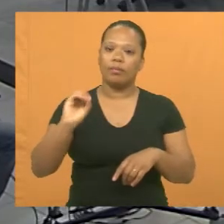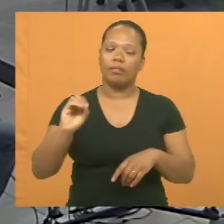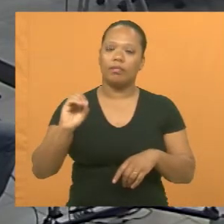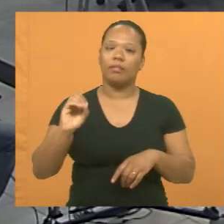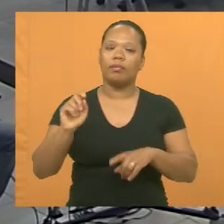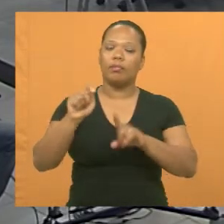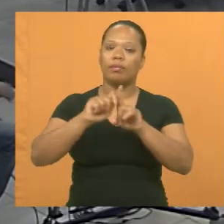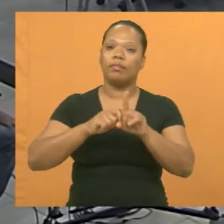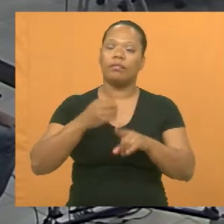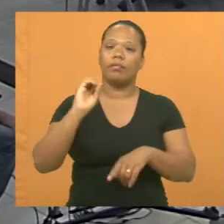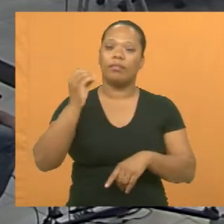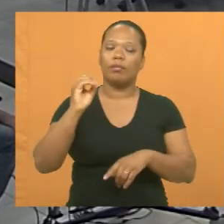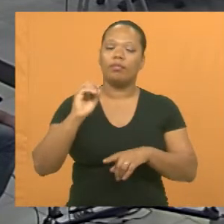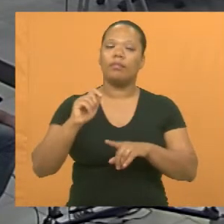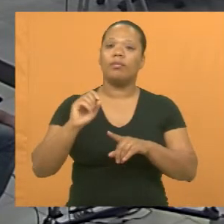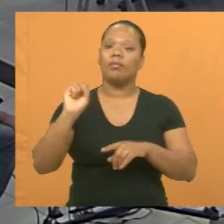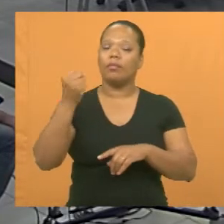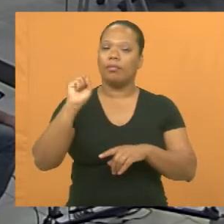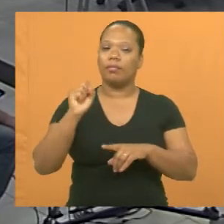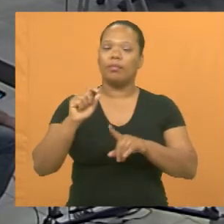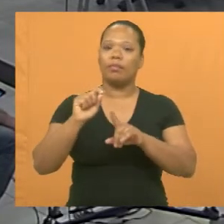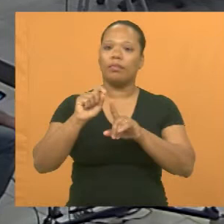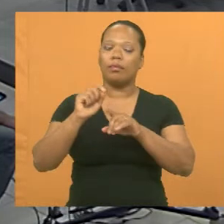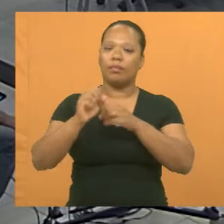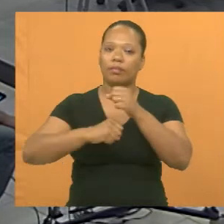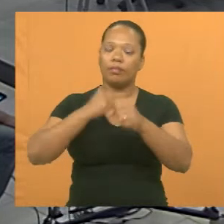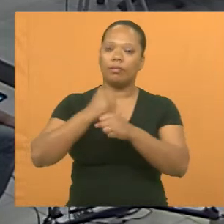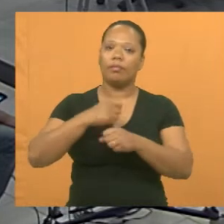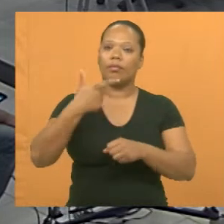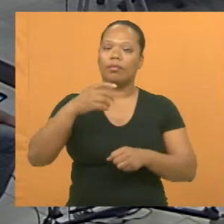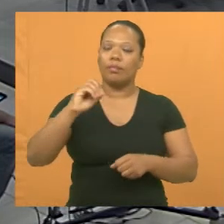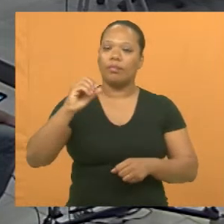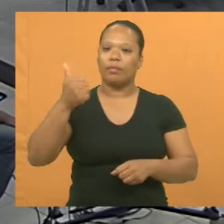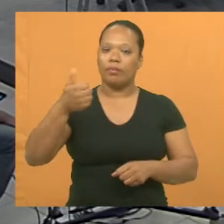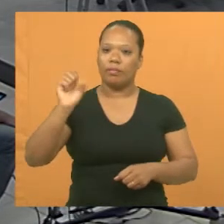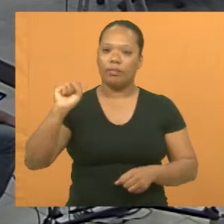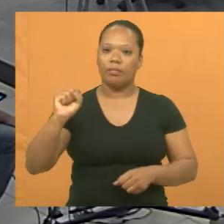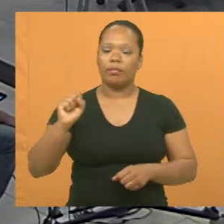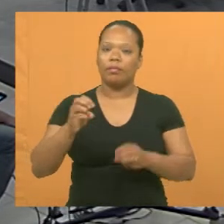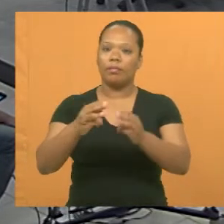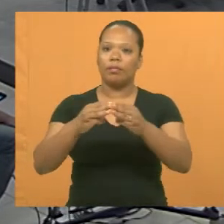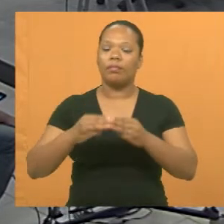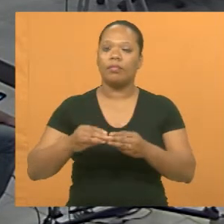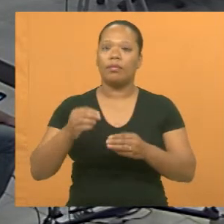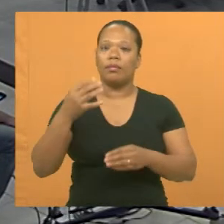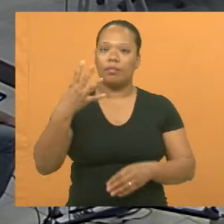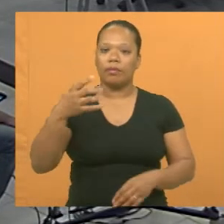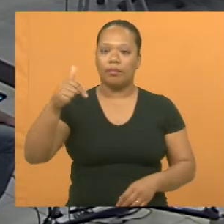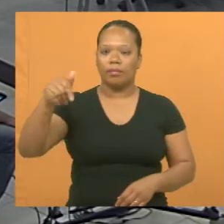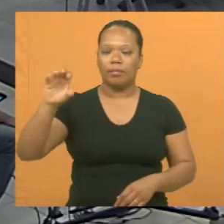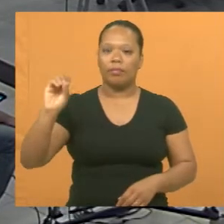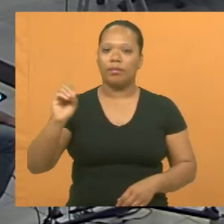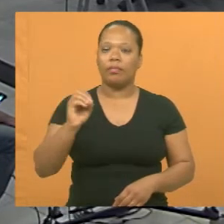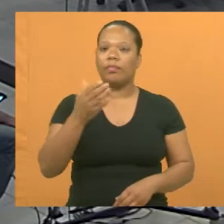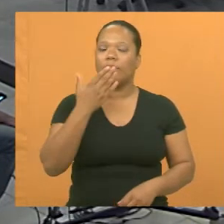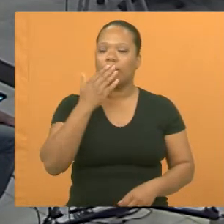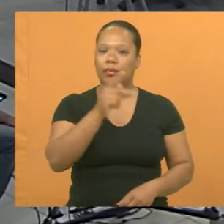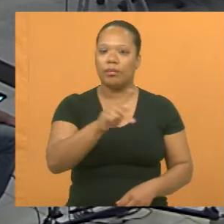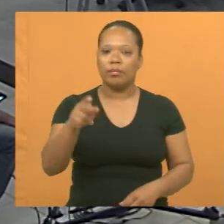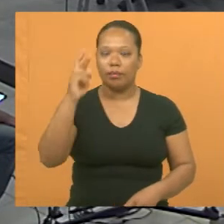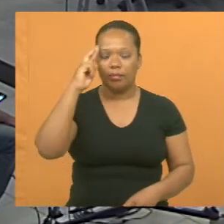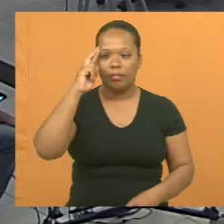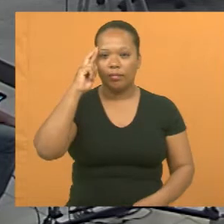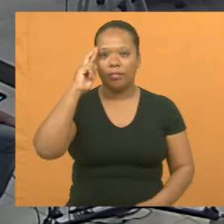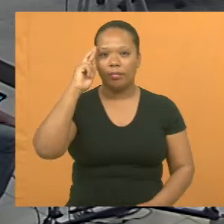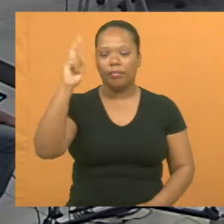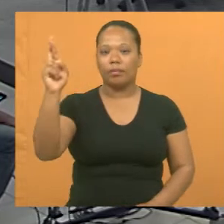autoria, vereador Valmir do Parque Meia Lua. Moção número 470, requeremos à excelentíssima senhora presidente